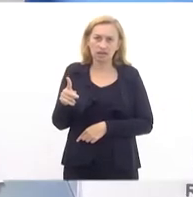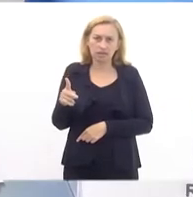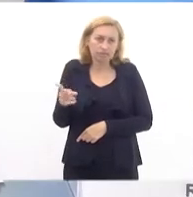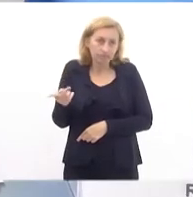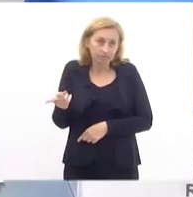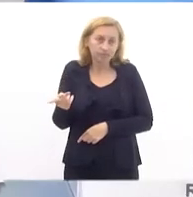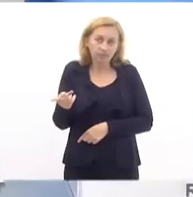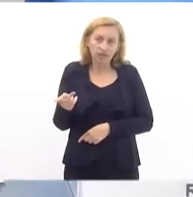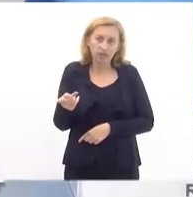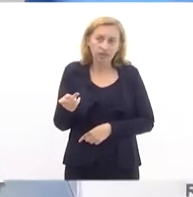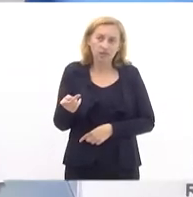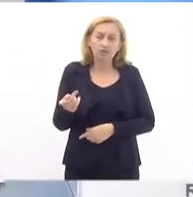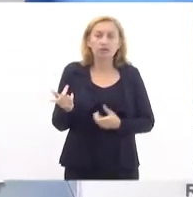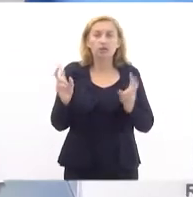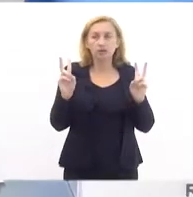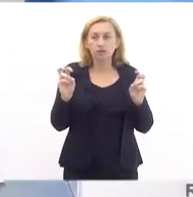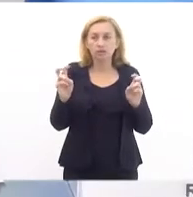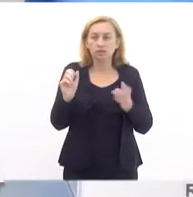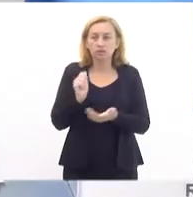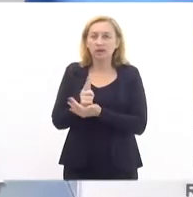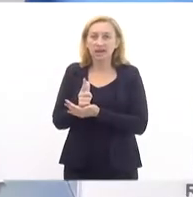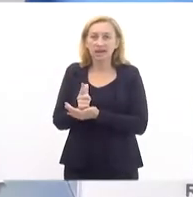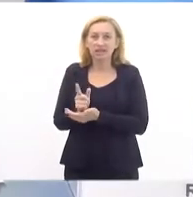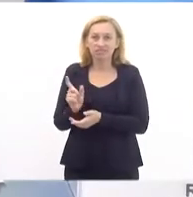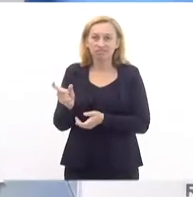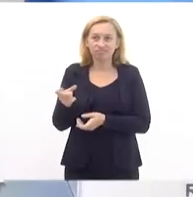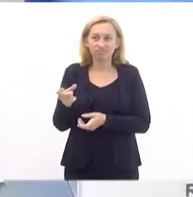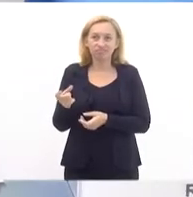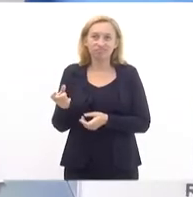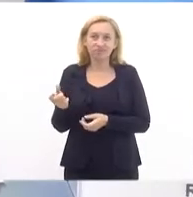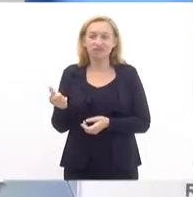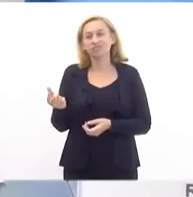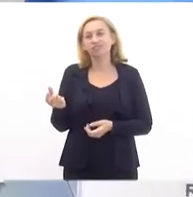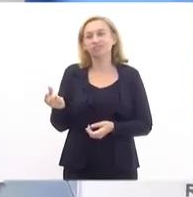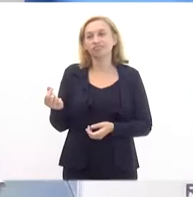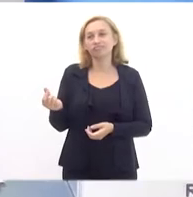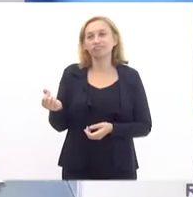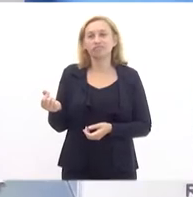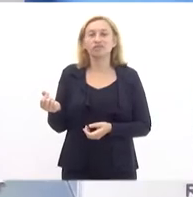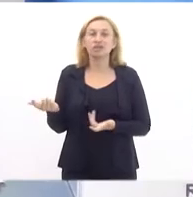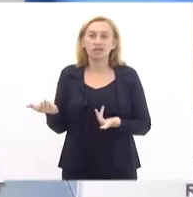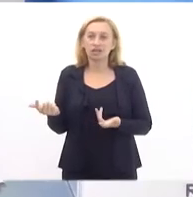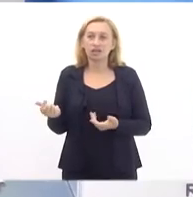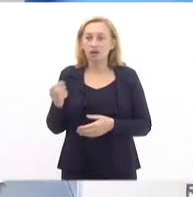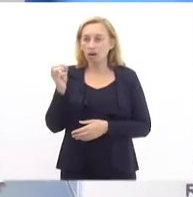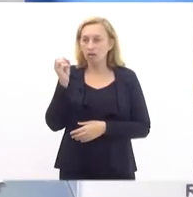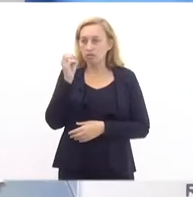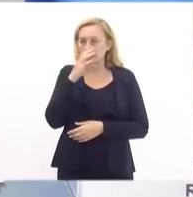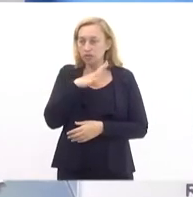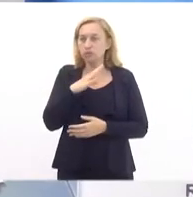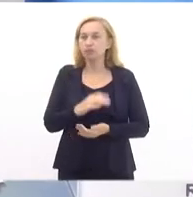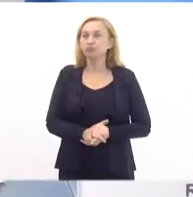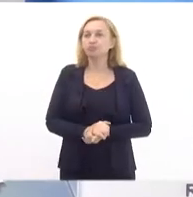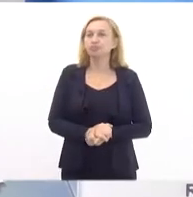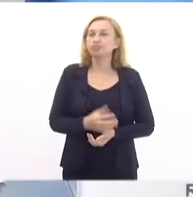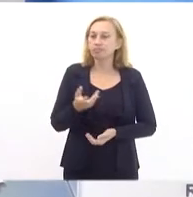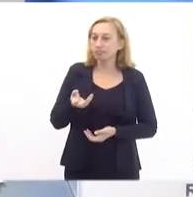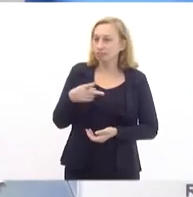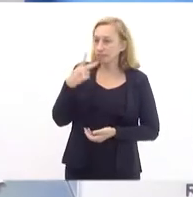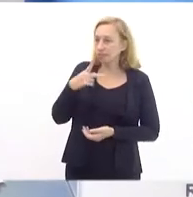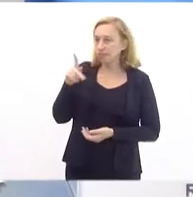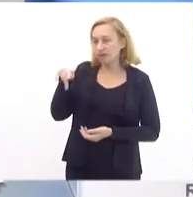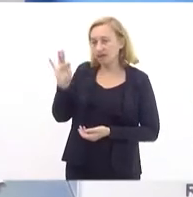terço é comprometido com a questão da passagem, que é um grande absurdo. E queria agradecer a você, Cátia, dizer que nós ficamos aqui um ano e